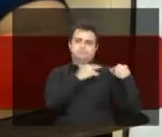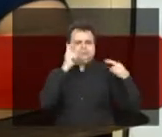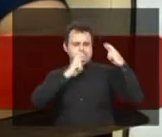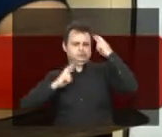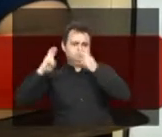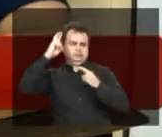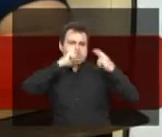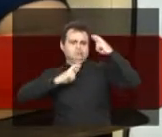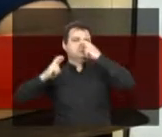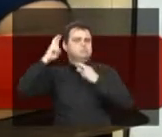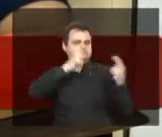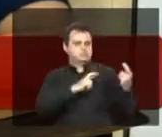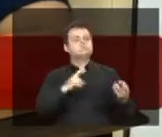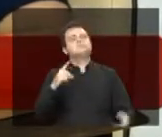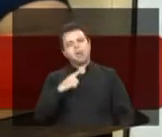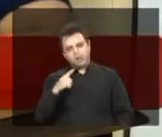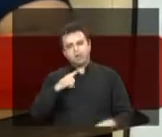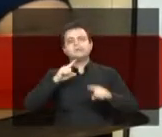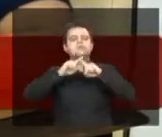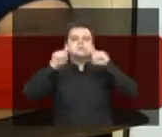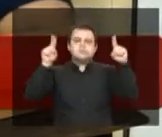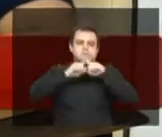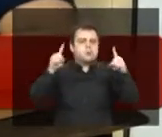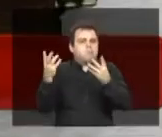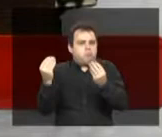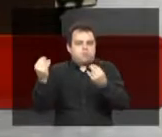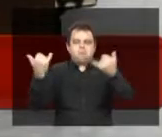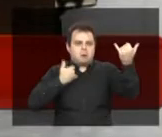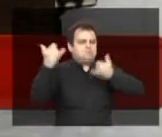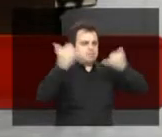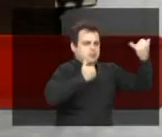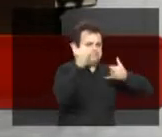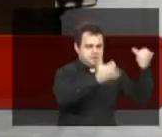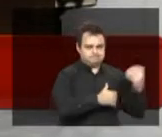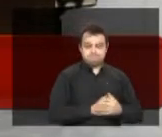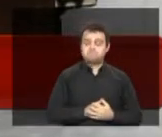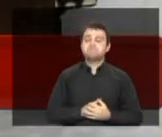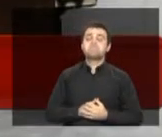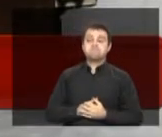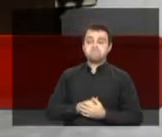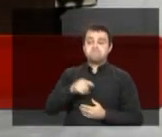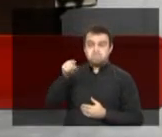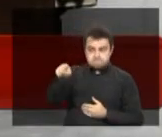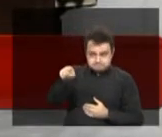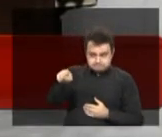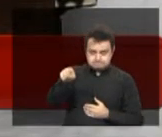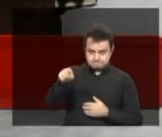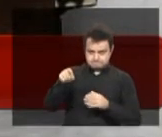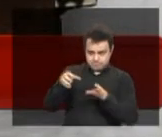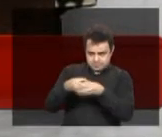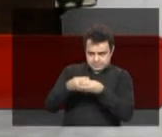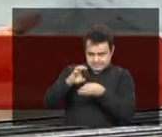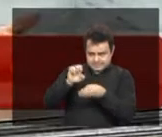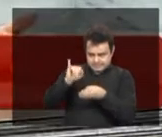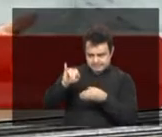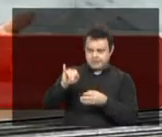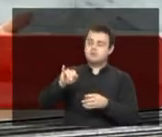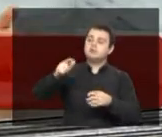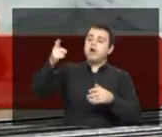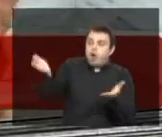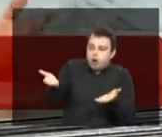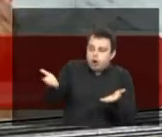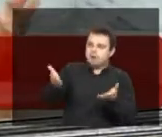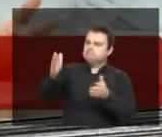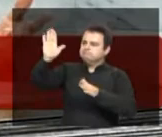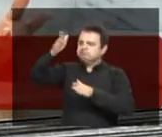recebeu, sim, bastante reclamações. E já numa segunda etapa, como você falou, né, começaram as oitivas, que foram